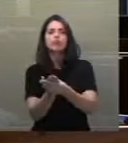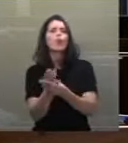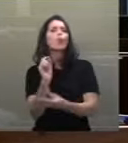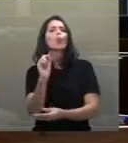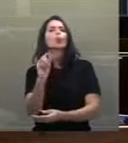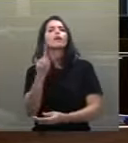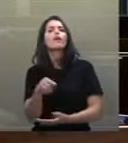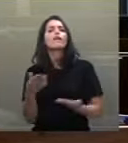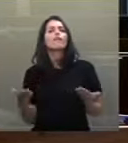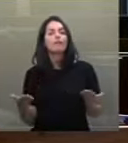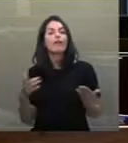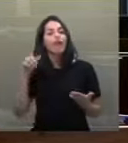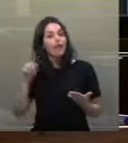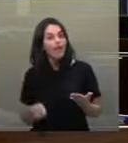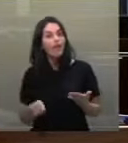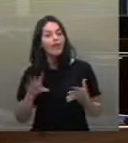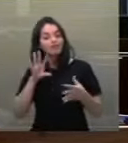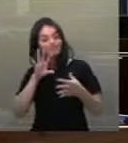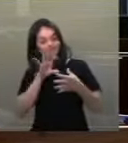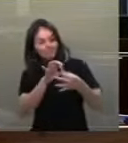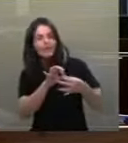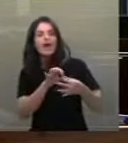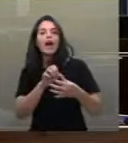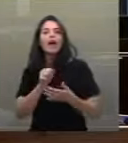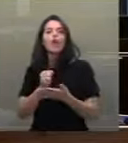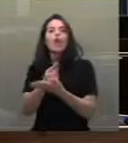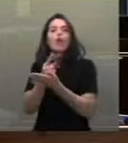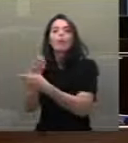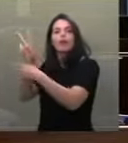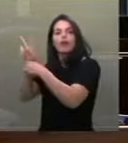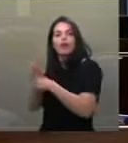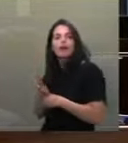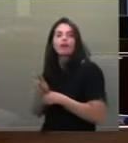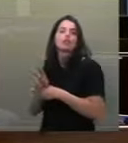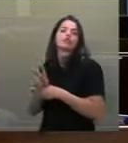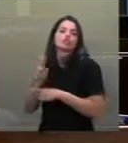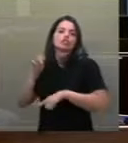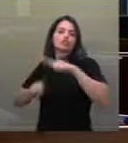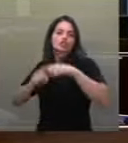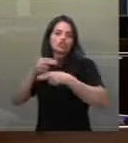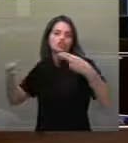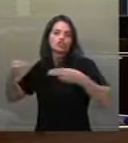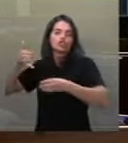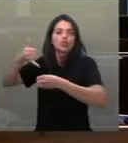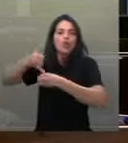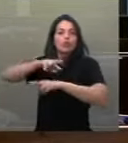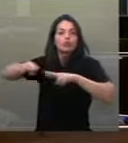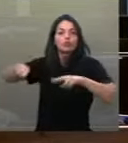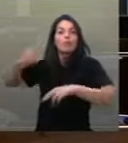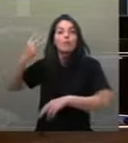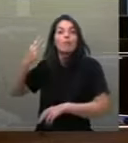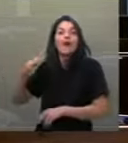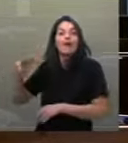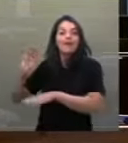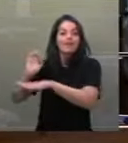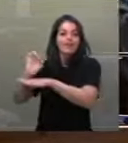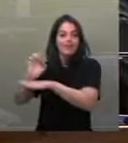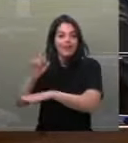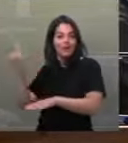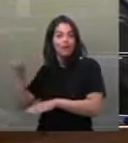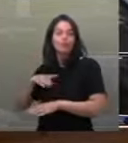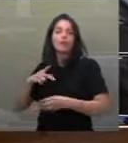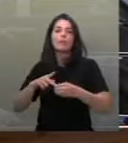objeto específico relacionado à importação de combustíveis no Maranhão. Como se sabe, a Petrobras, além de não apresentar